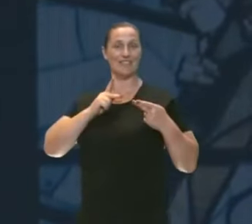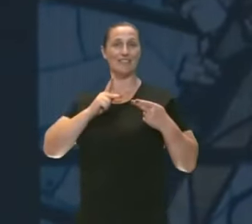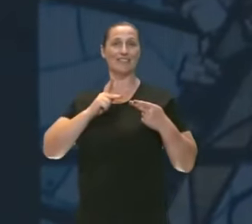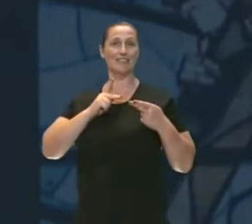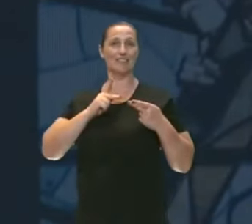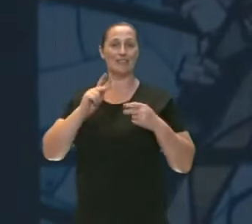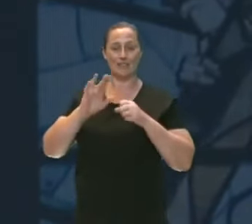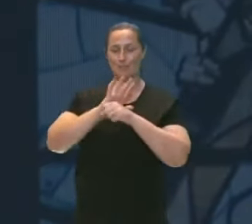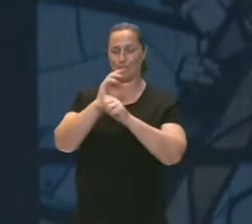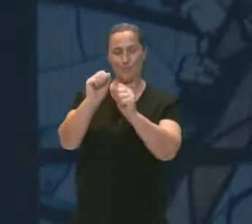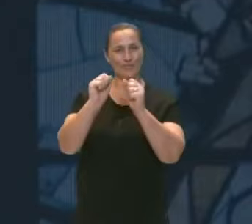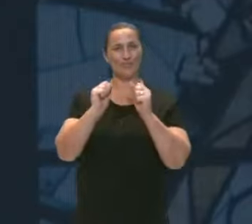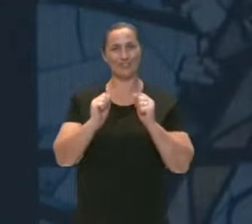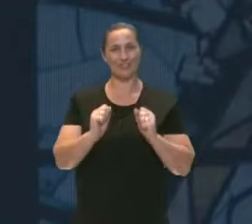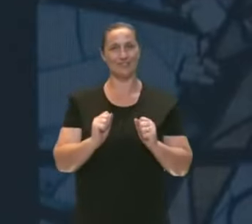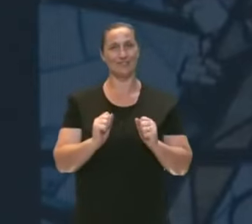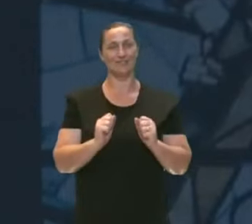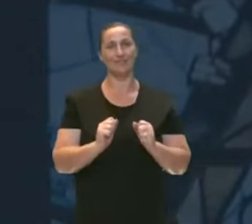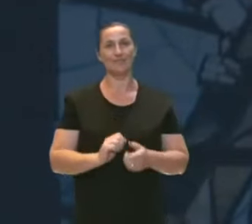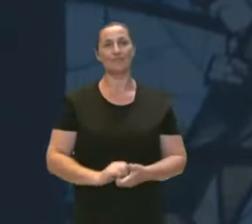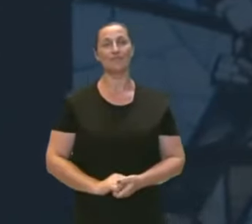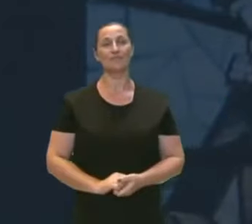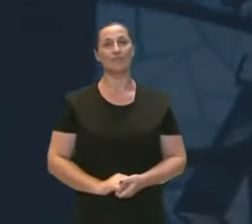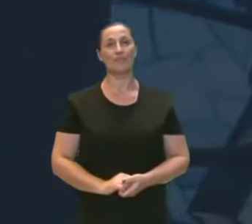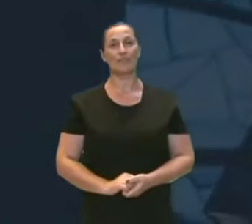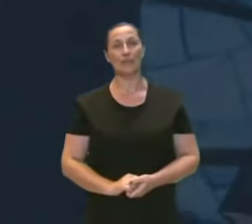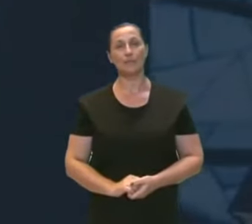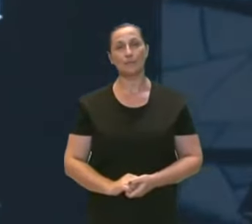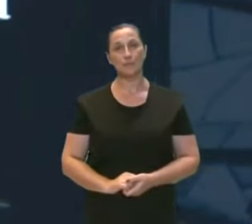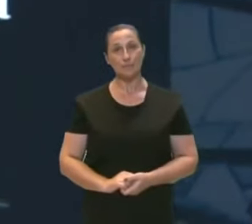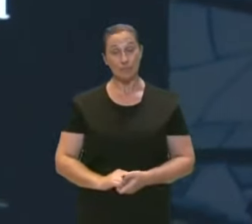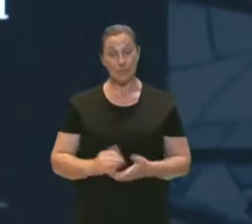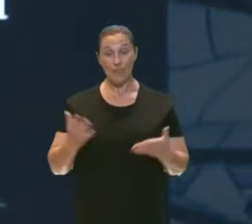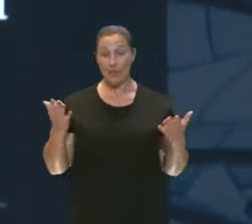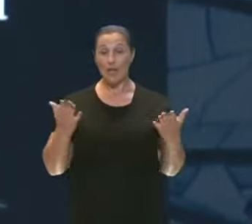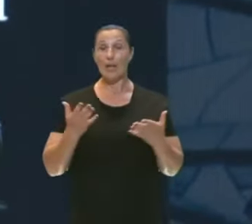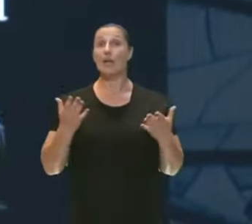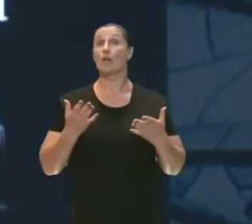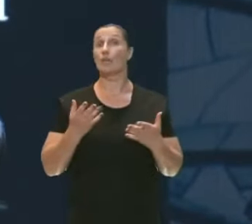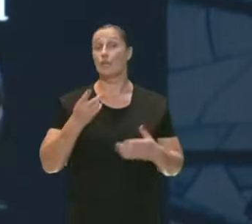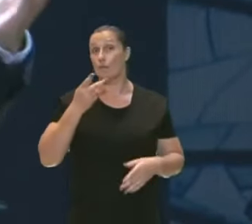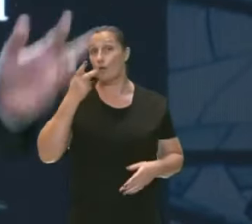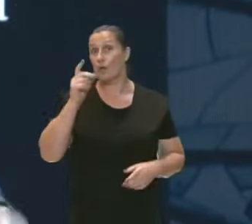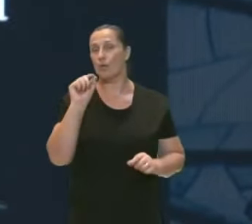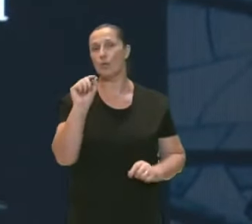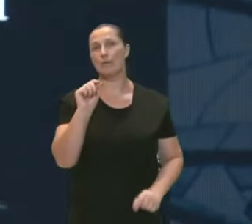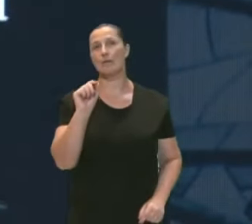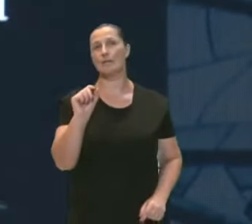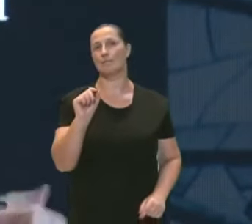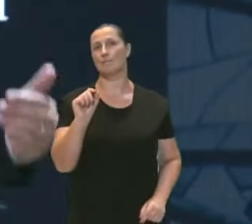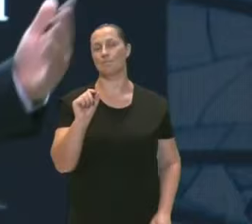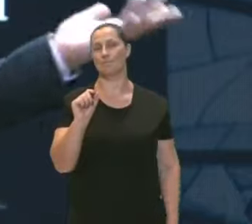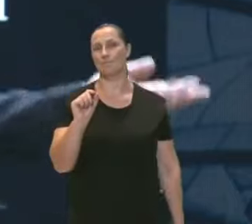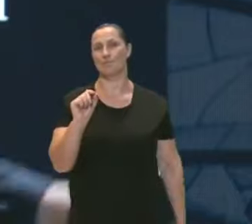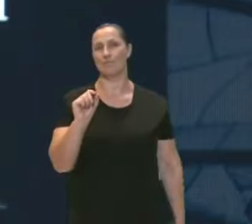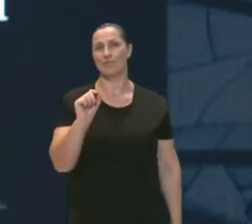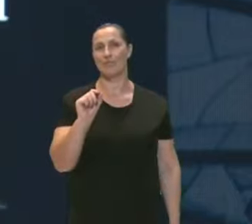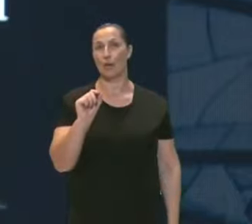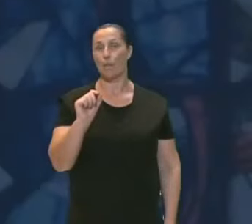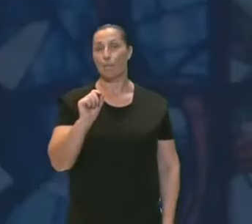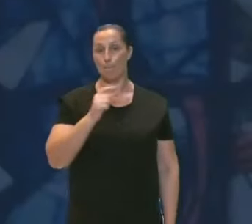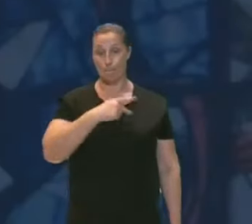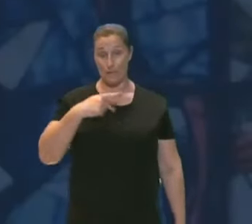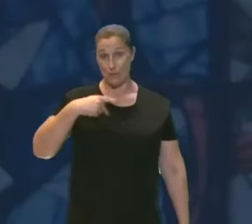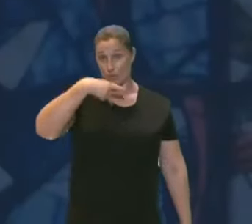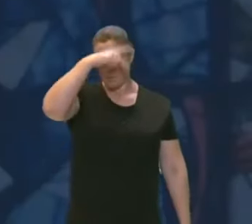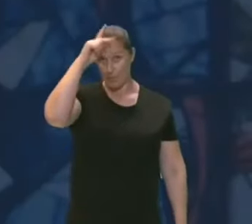seu poder. Quero mais uma vez ainda fazer um destaque à menção, reforçar, se é que eu posso reforçar alguma coisa que o pastor Pascoal